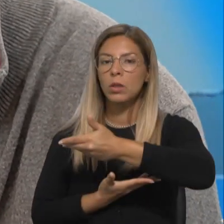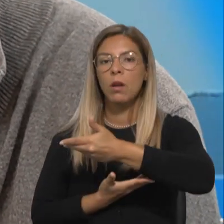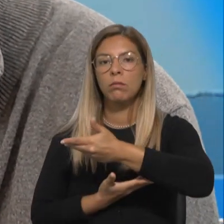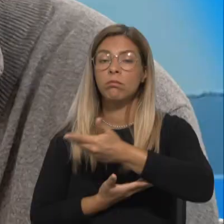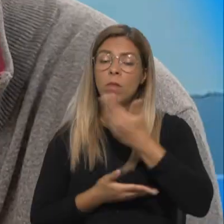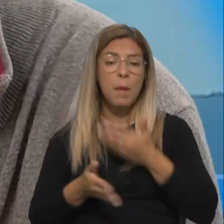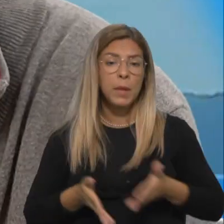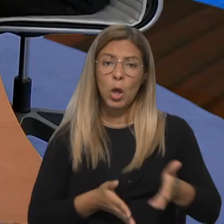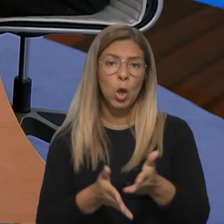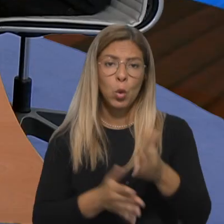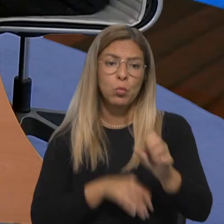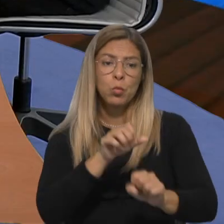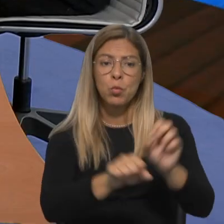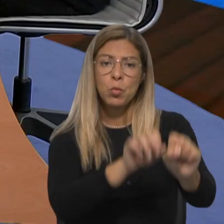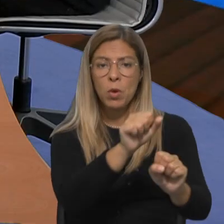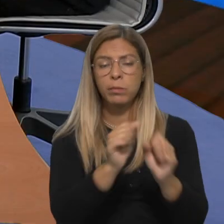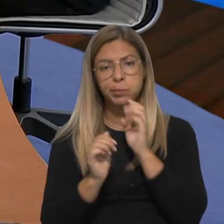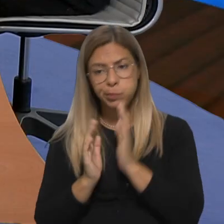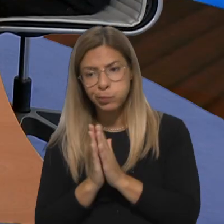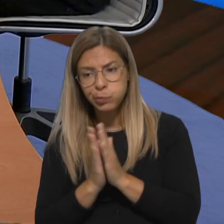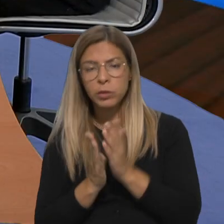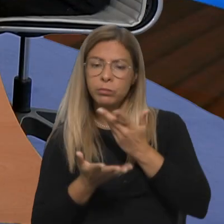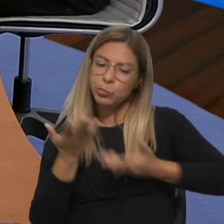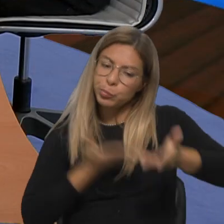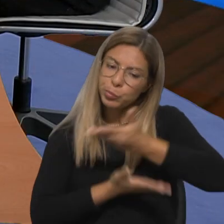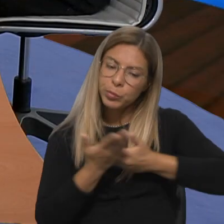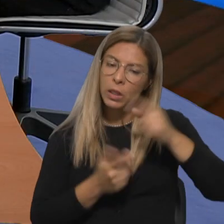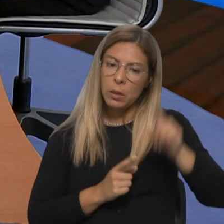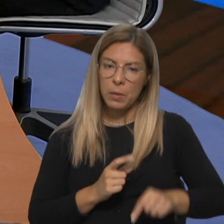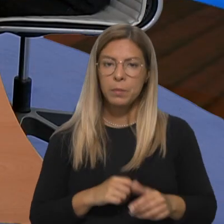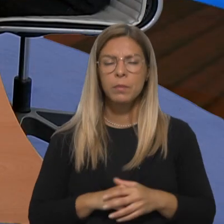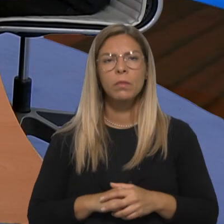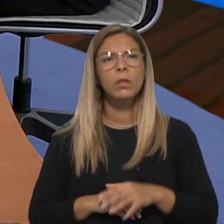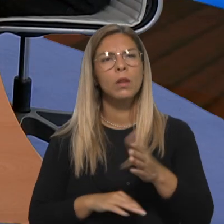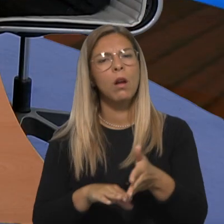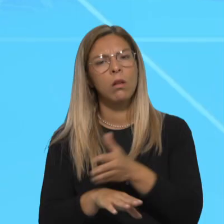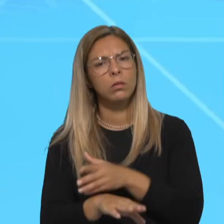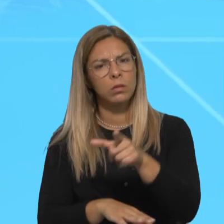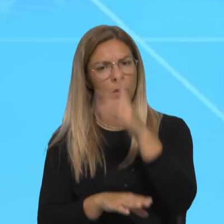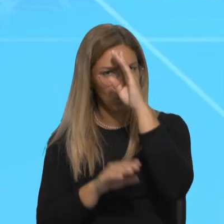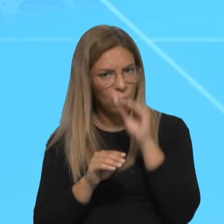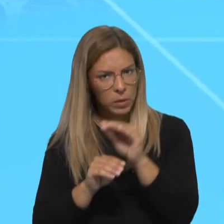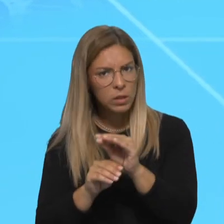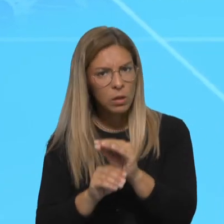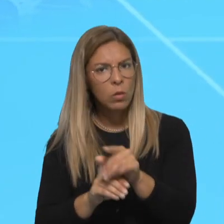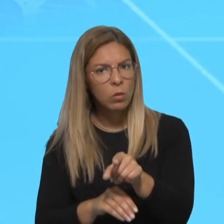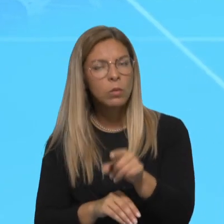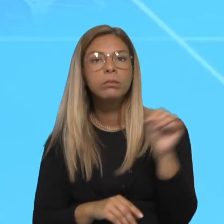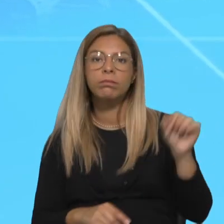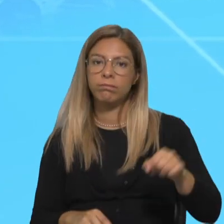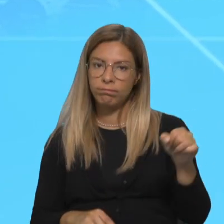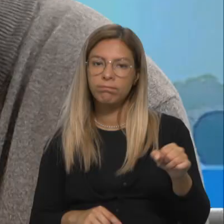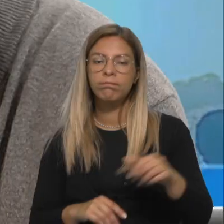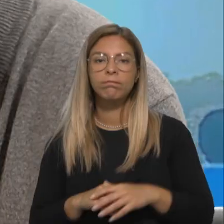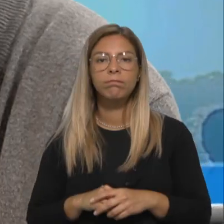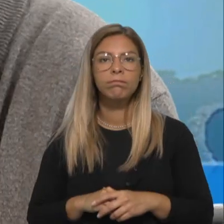caminhando em conjunto na oração, na partilha e no crescimento. Se bem me percebo, há uma preocupação muito grande também pela formação. Sim. Nova Humanitas... É